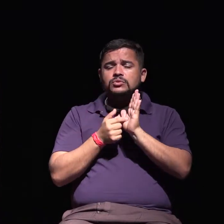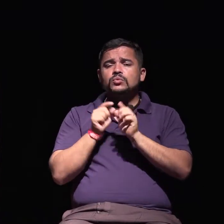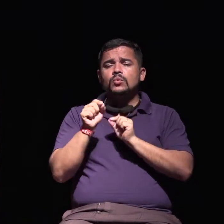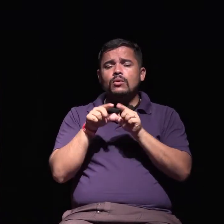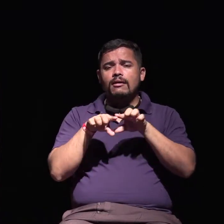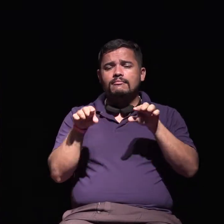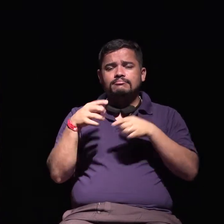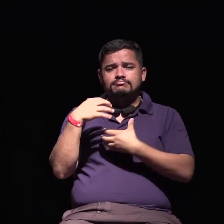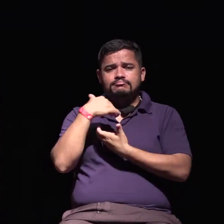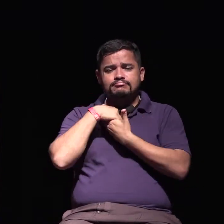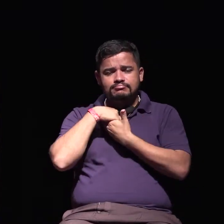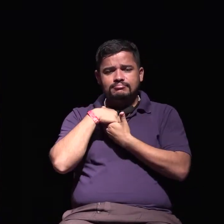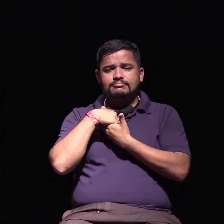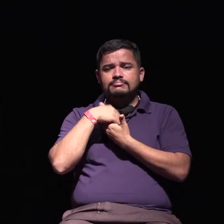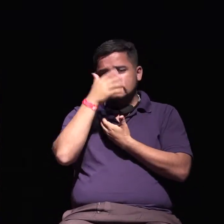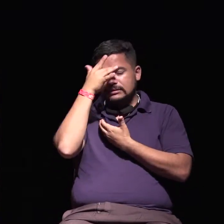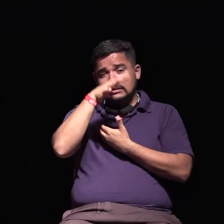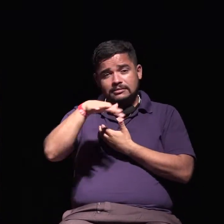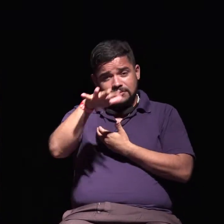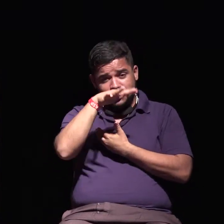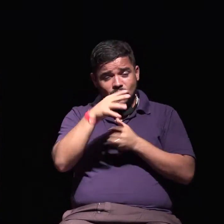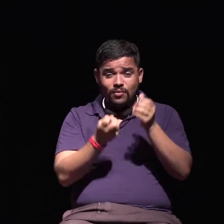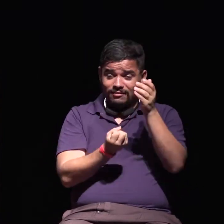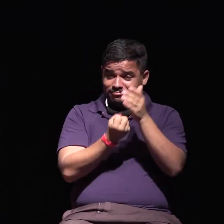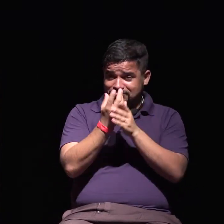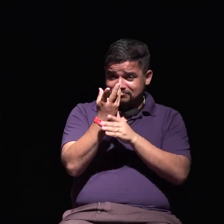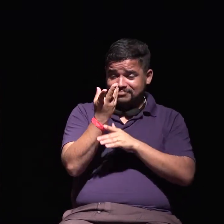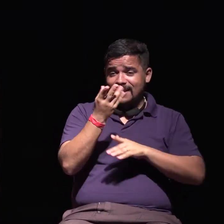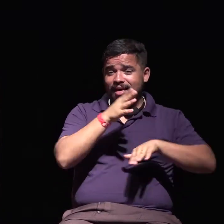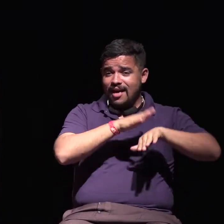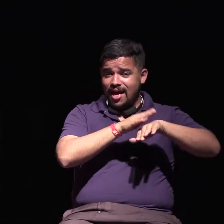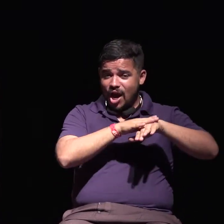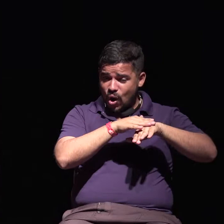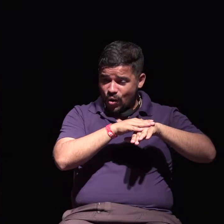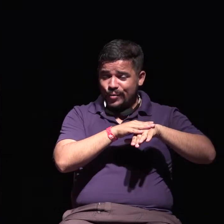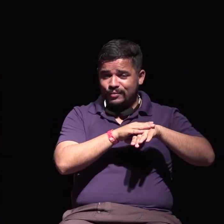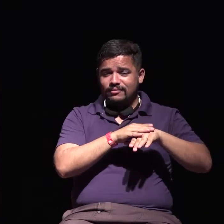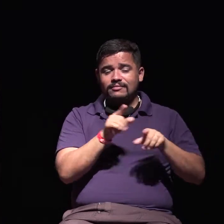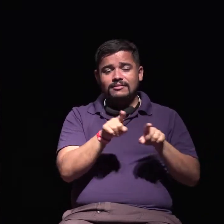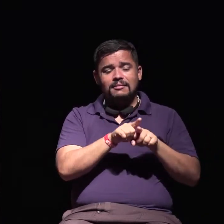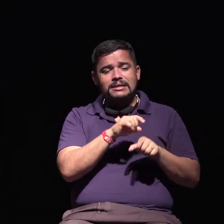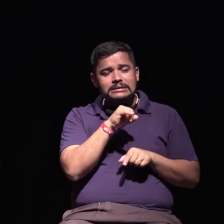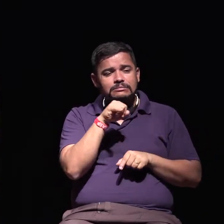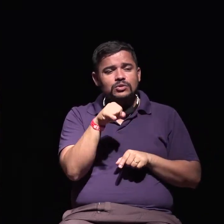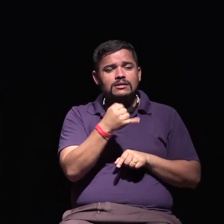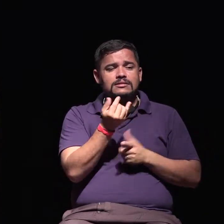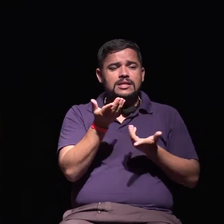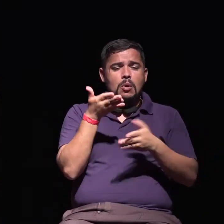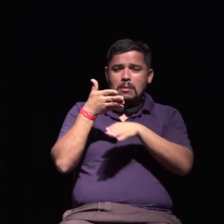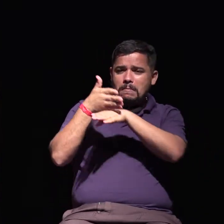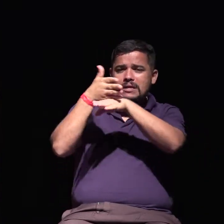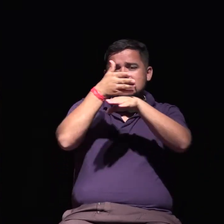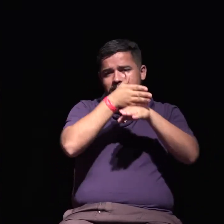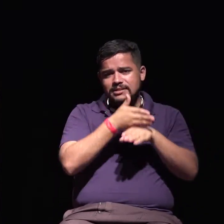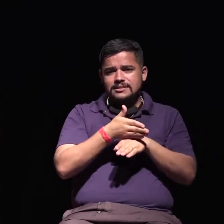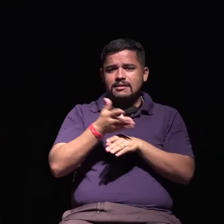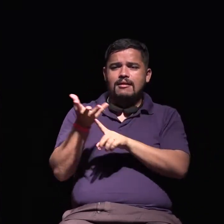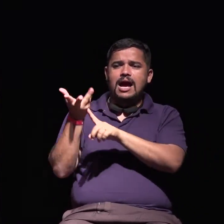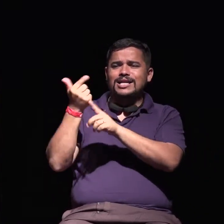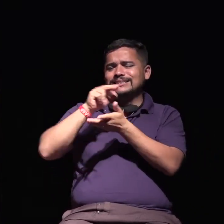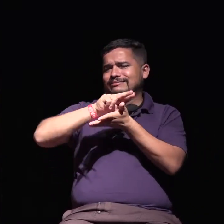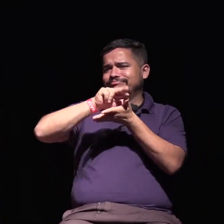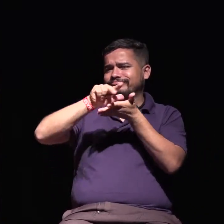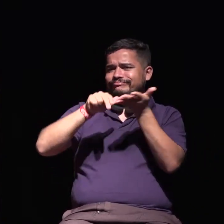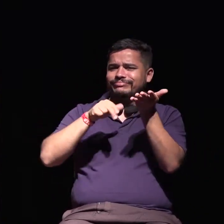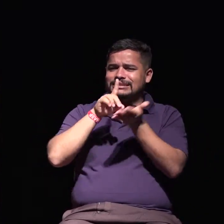frase de Duchamp: o espectador faz a obra. Manifestando interesse pela exploração das possibilidades de participação, diversos artistas da